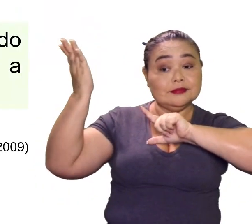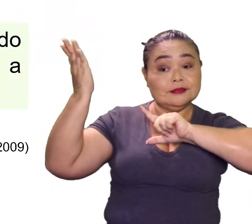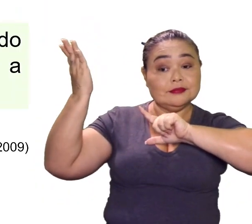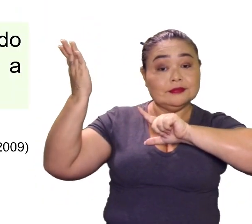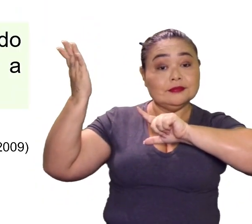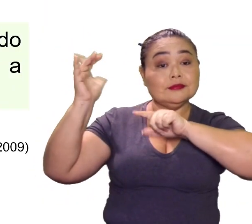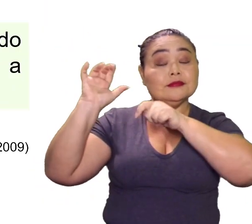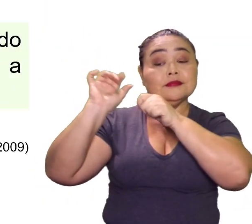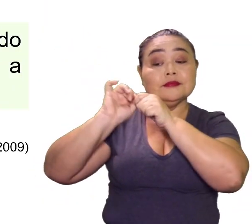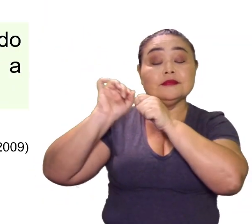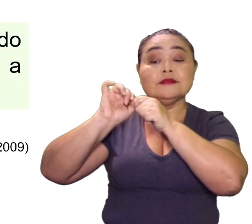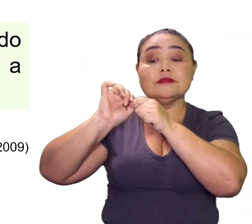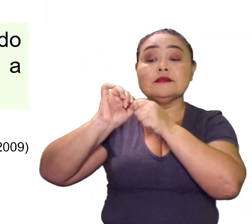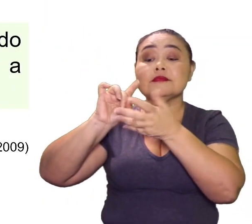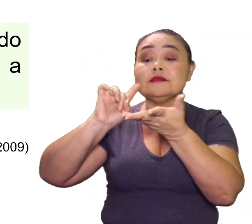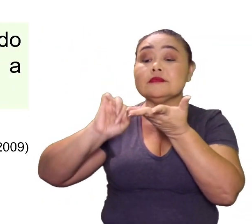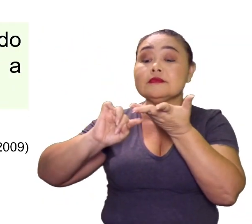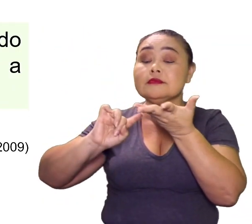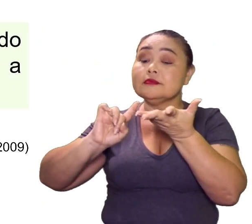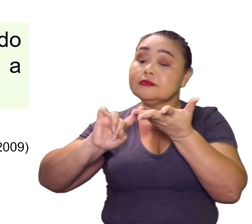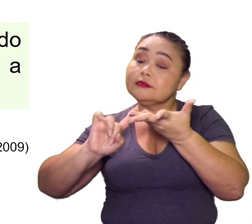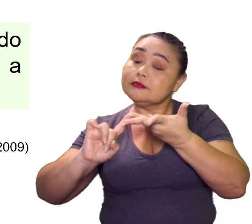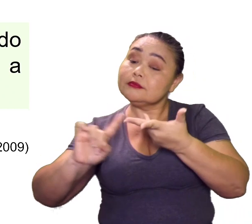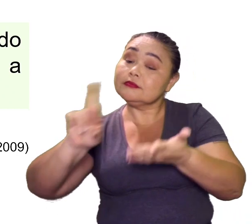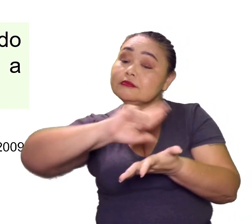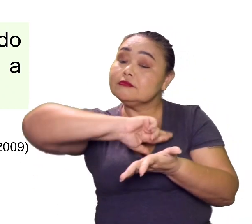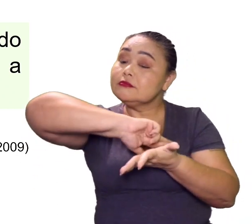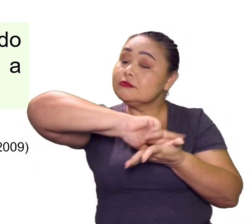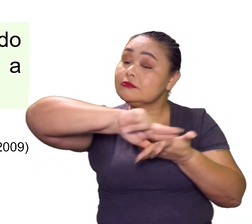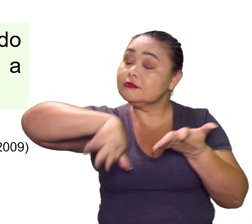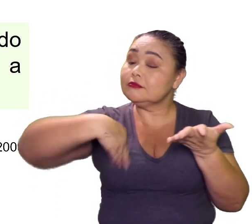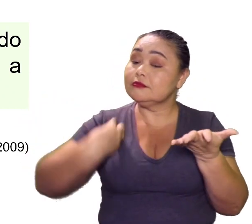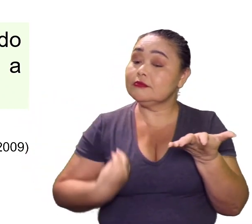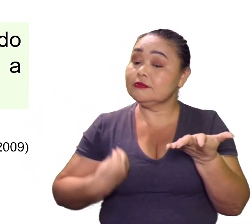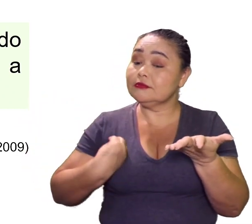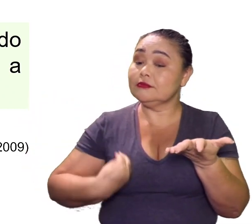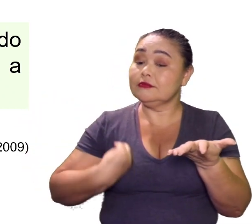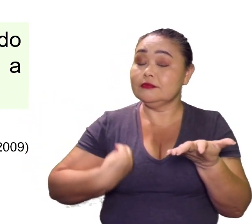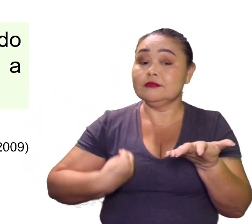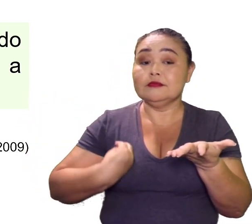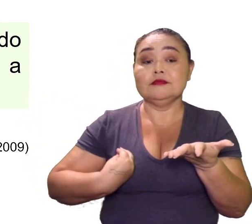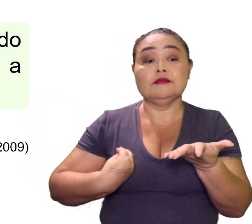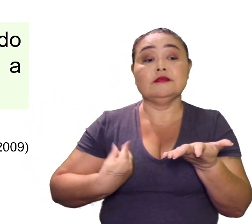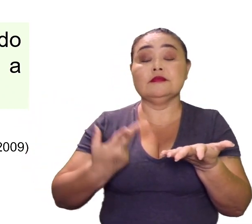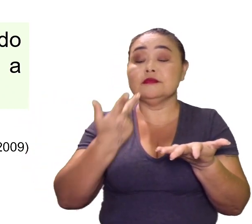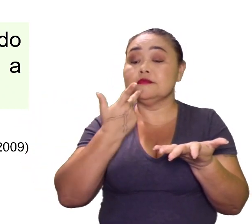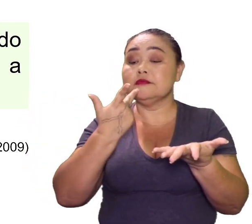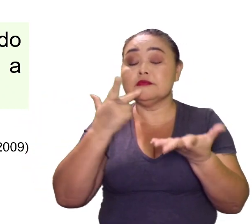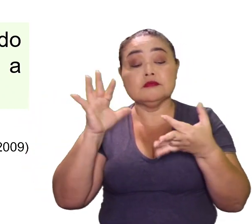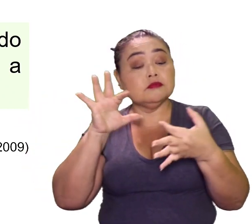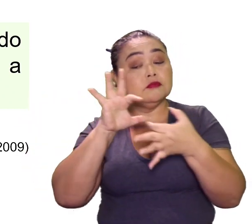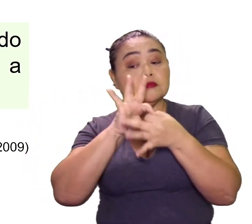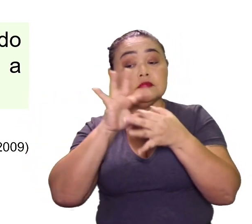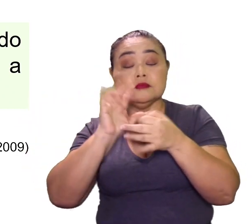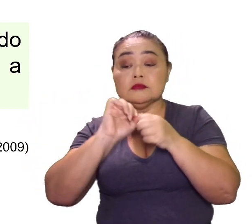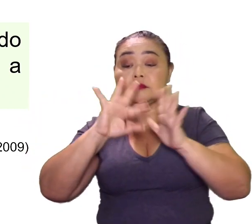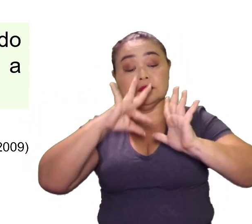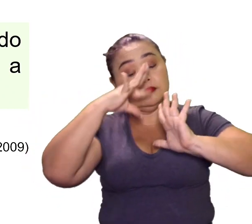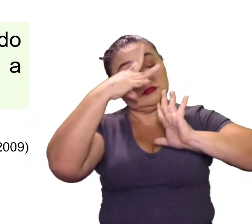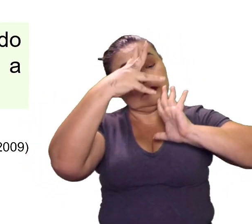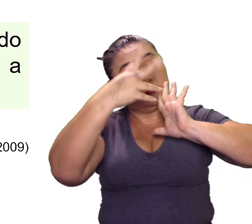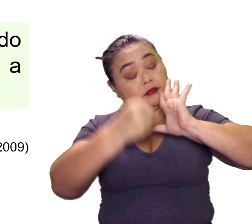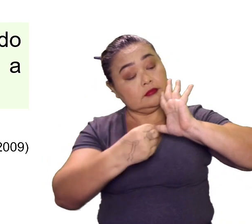Então, trabalhando sobre a questão da biodiversidade, nós temos que falar sobre o contexto de Amazônia, né, que